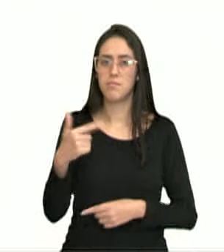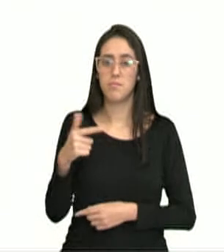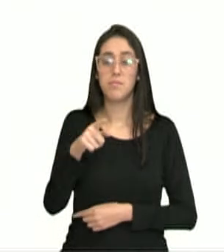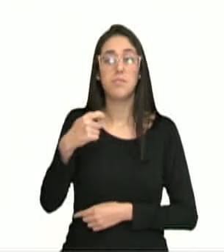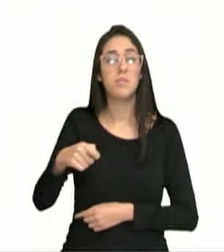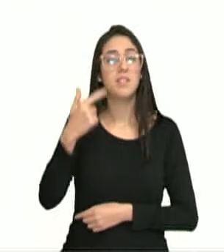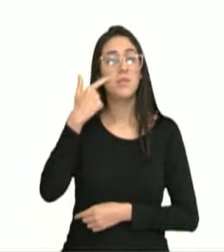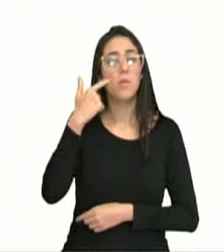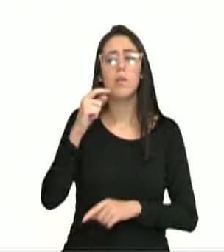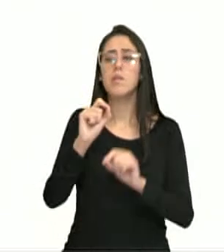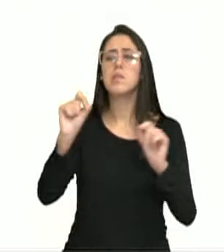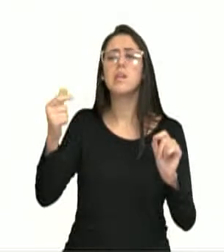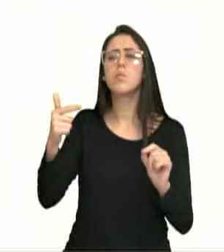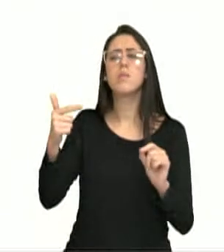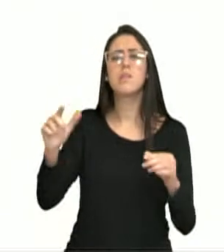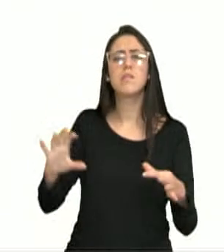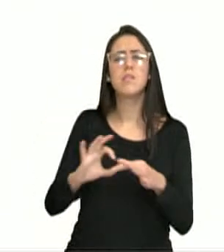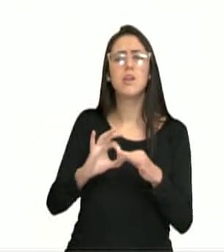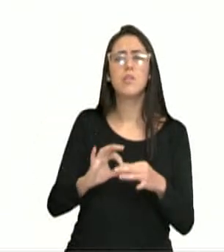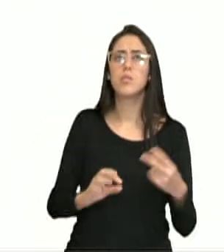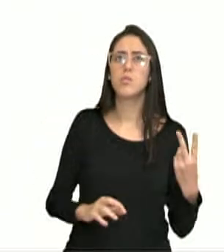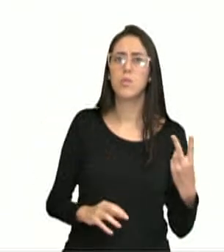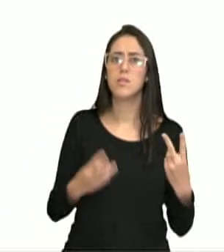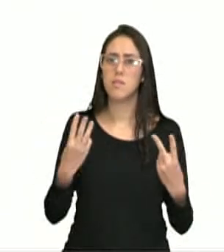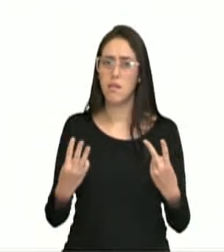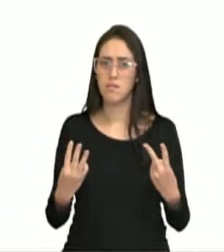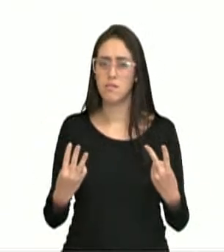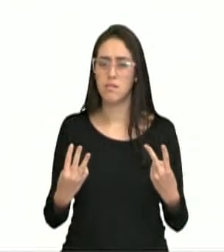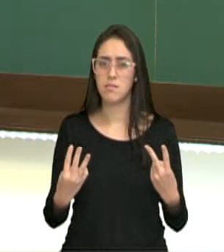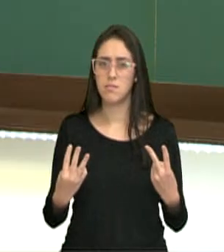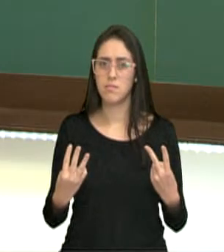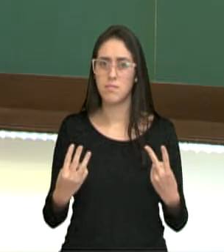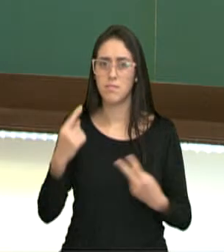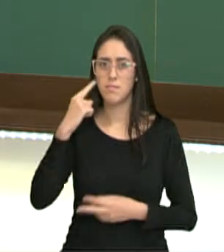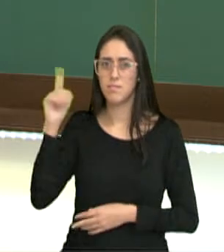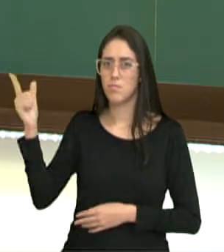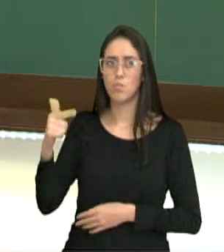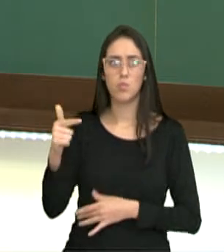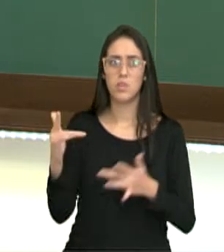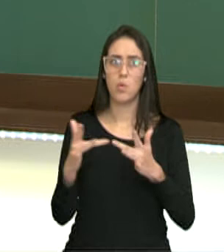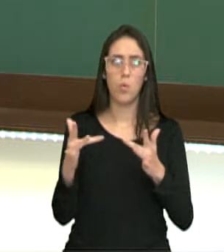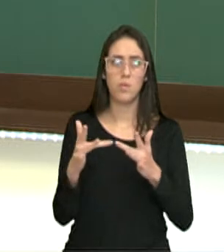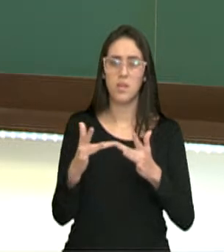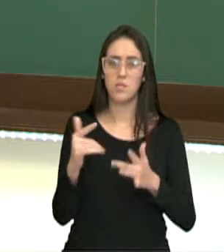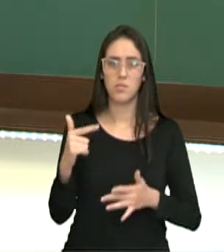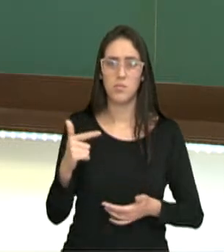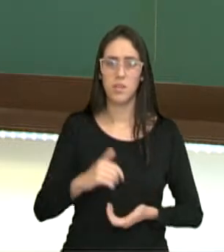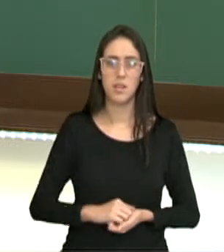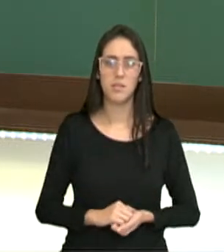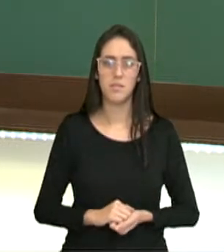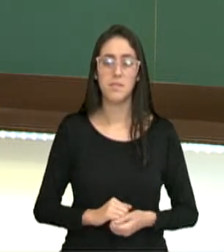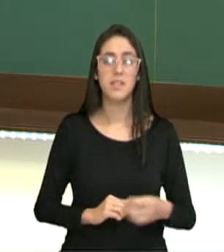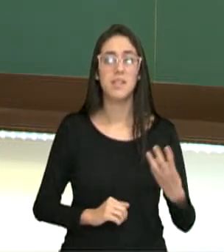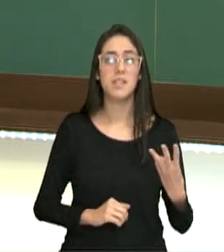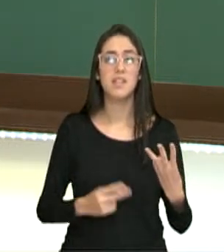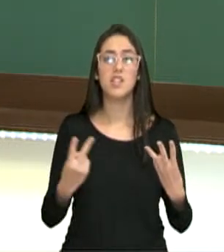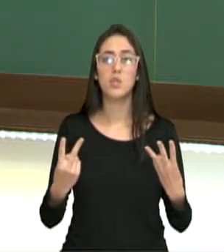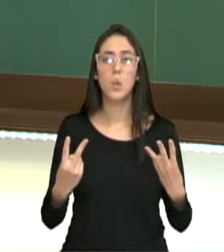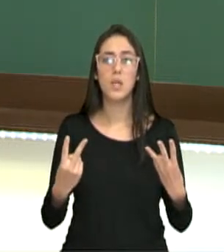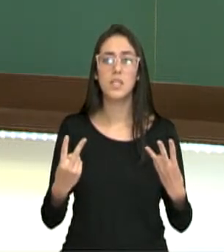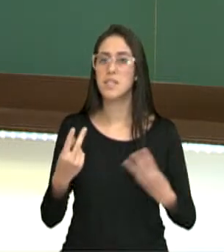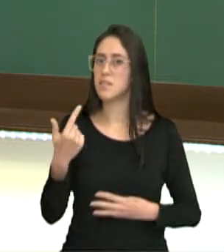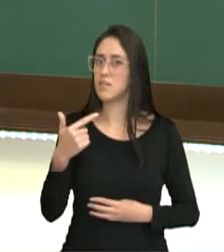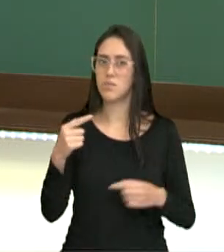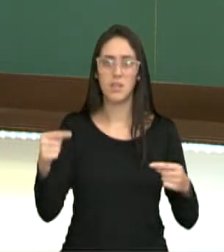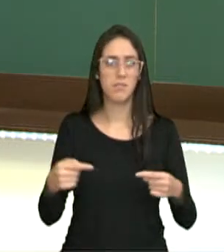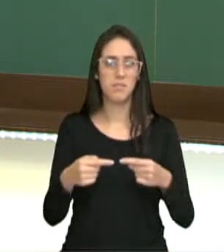Quem que não está ligado? 2, 3. Ó, 2, 3 não está ligado. 3, 2, da mesma